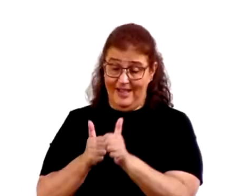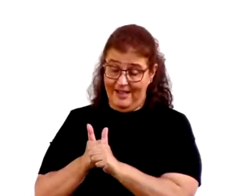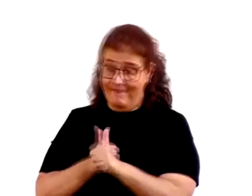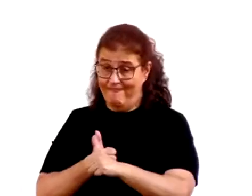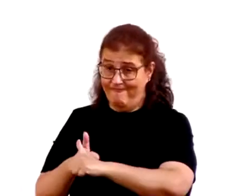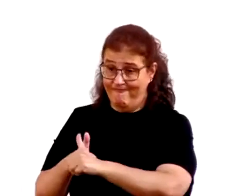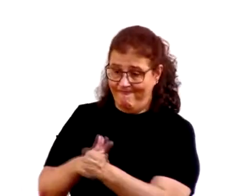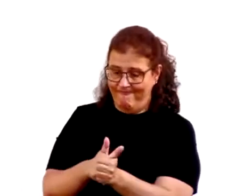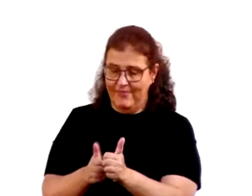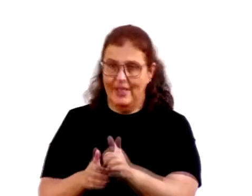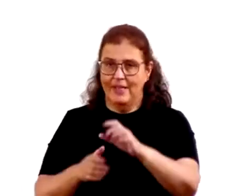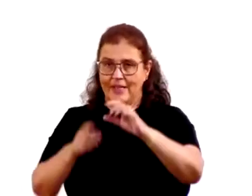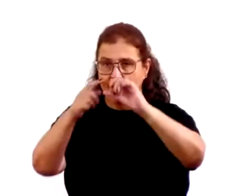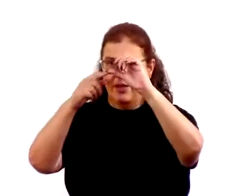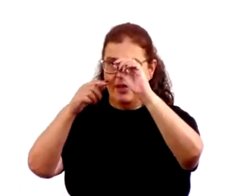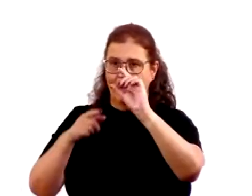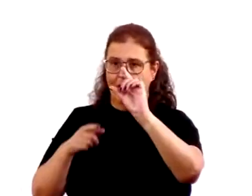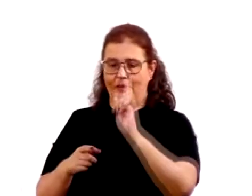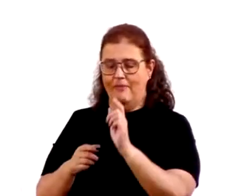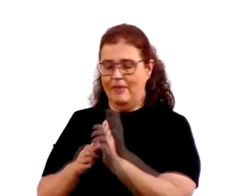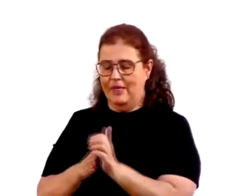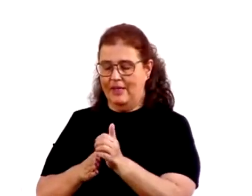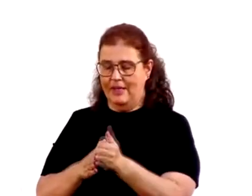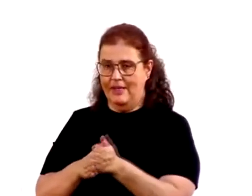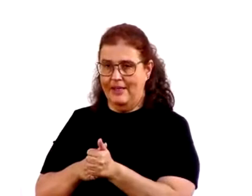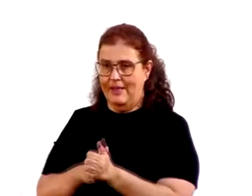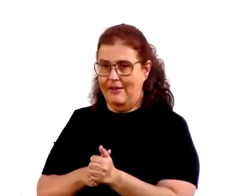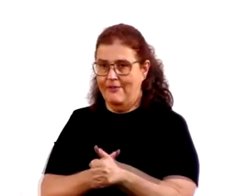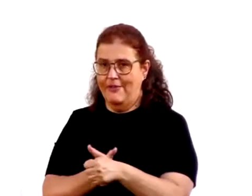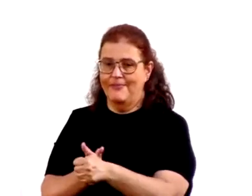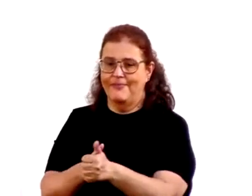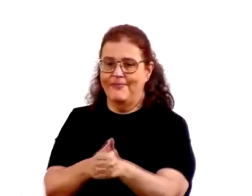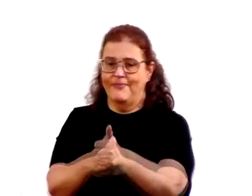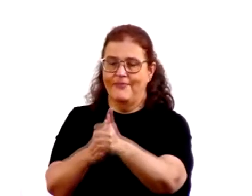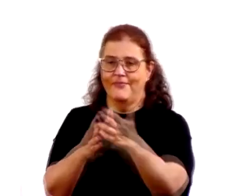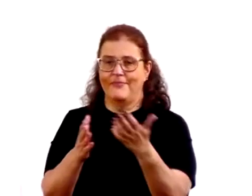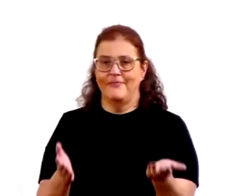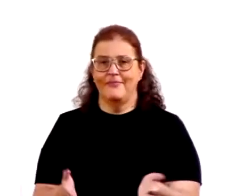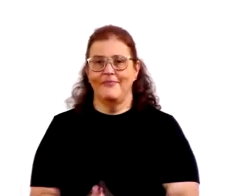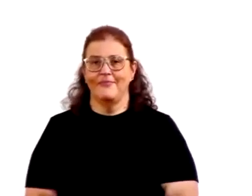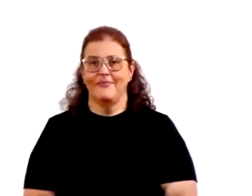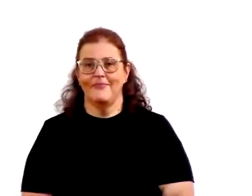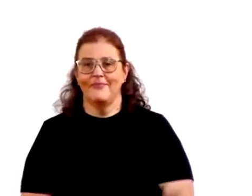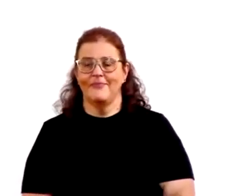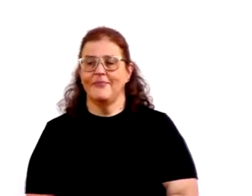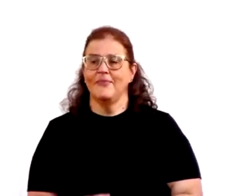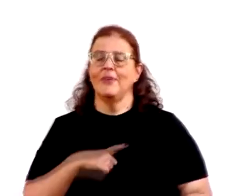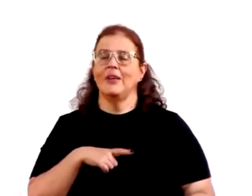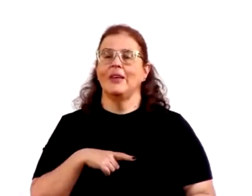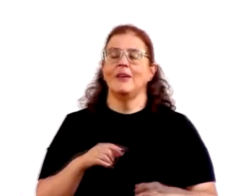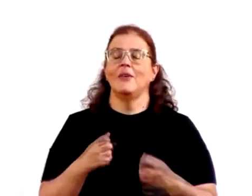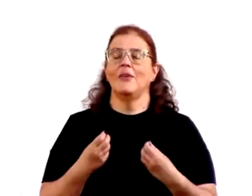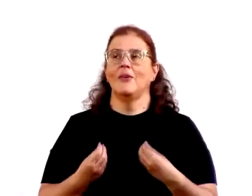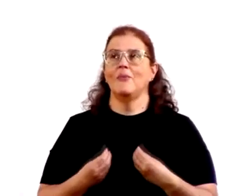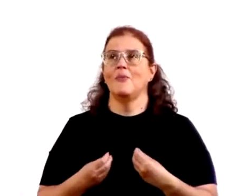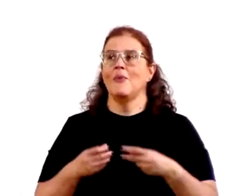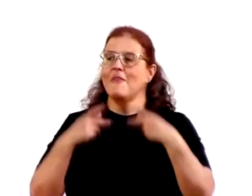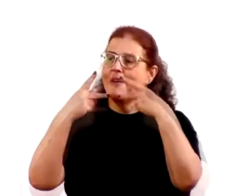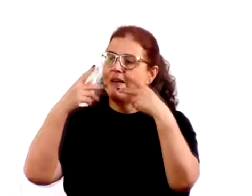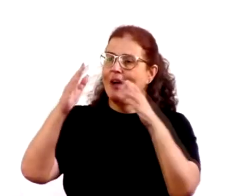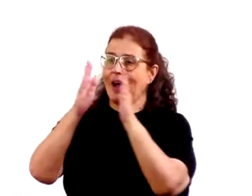rei. E então, quando eles chegam, a forma de adorar é dar o melhor que eles